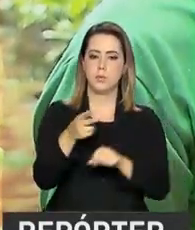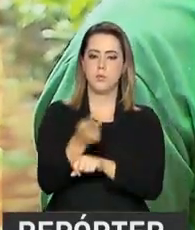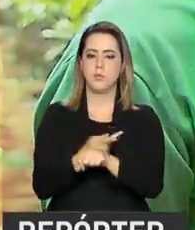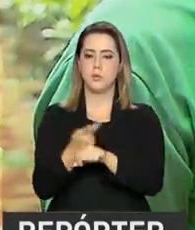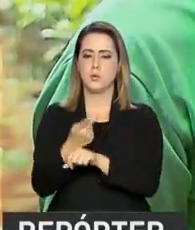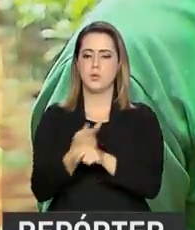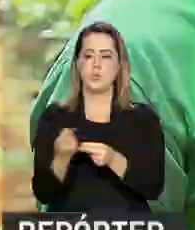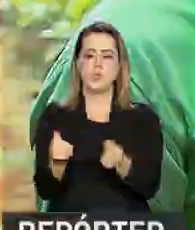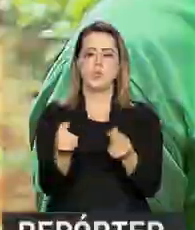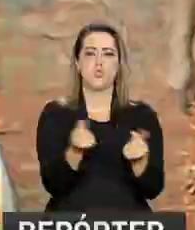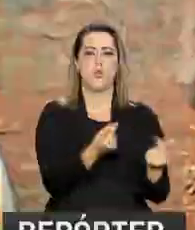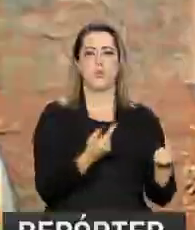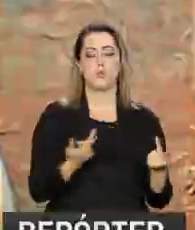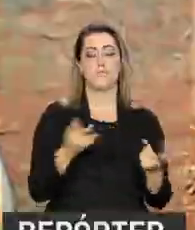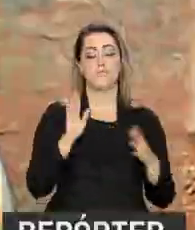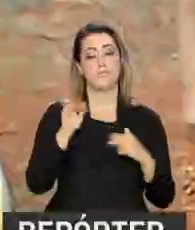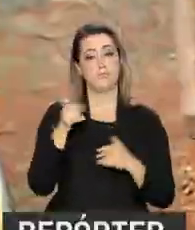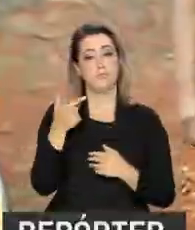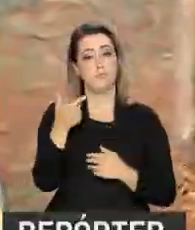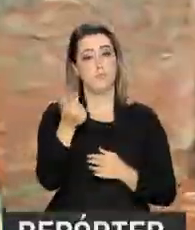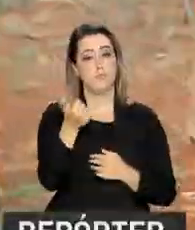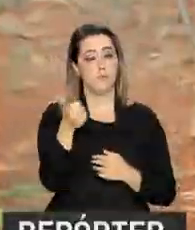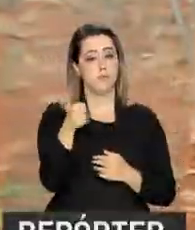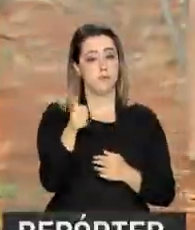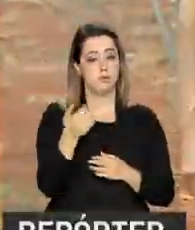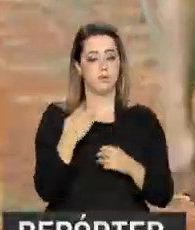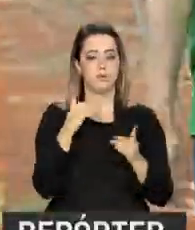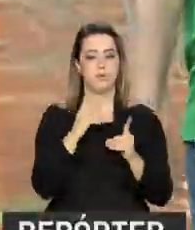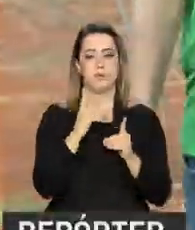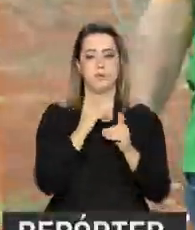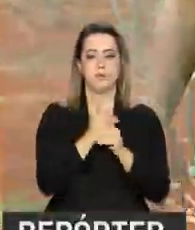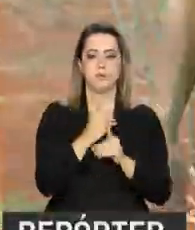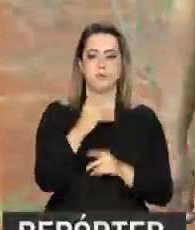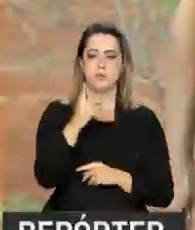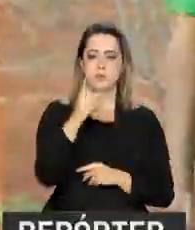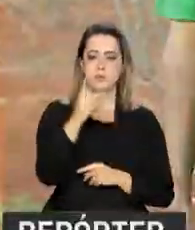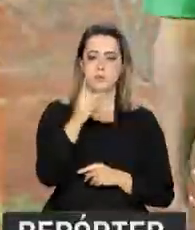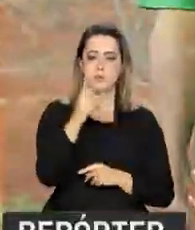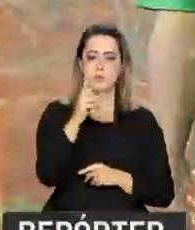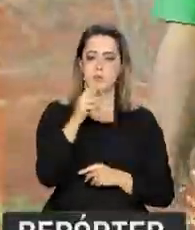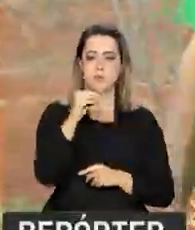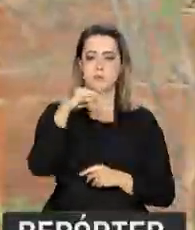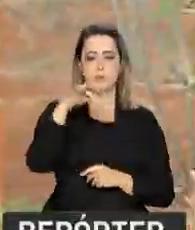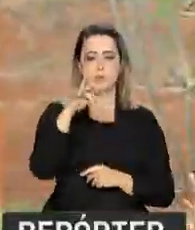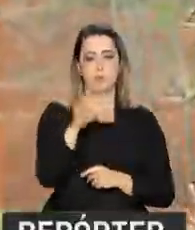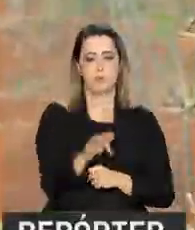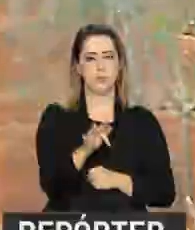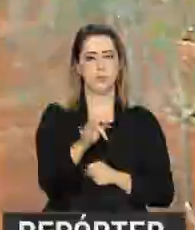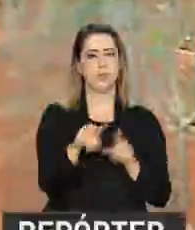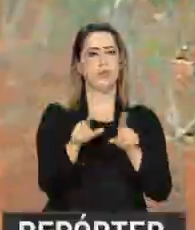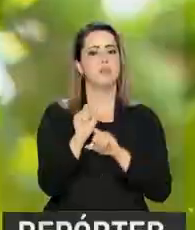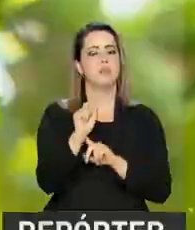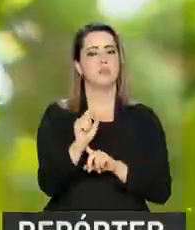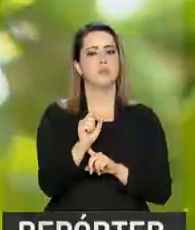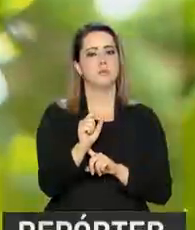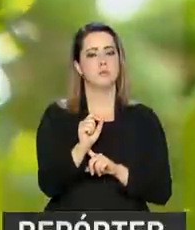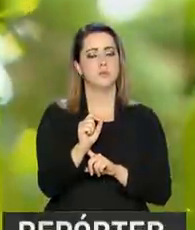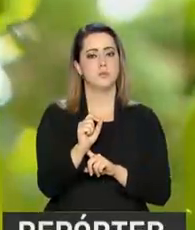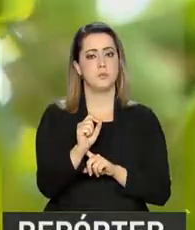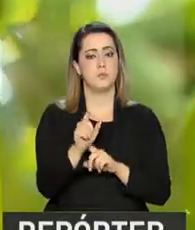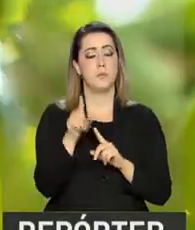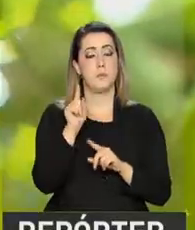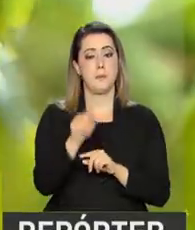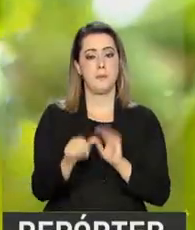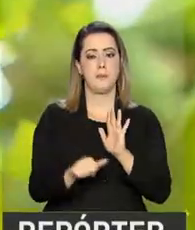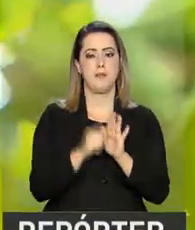busca por financiamento. E em 2011, encontrou o Programa Nacional de Fortalecimento da Agricultura Familiar. O